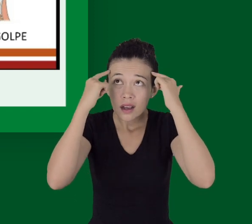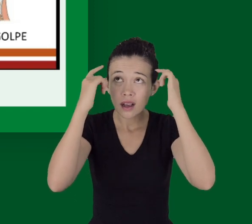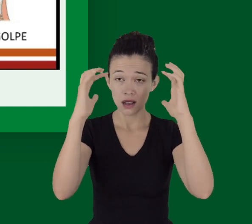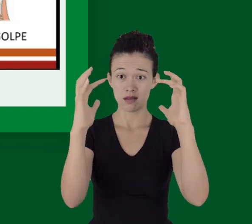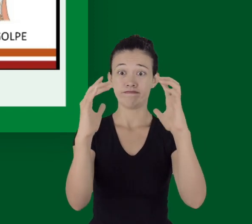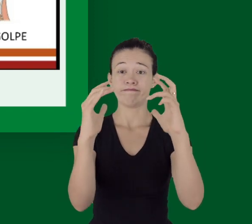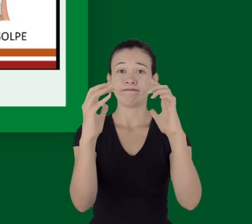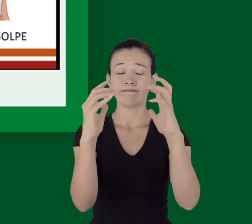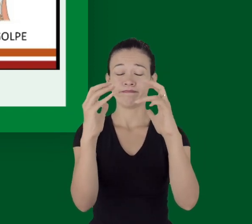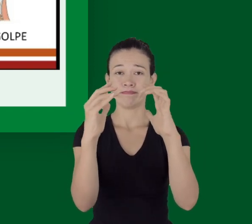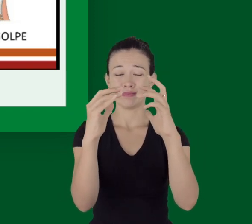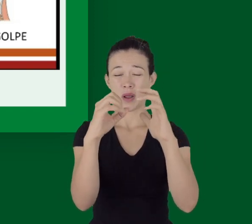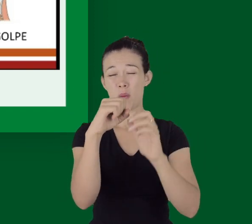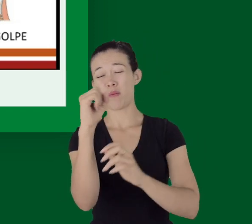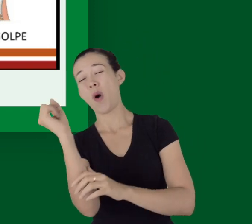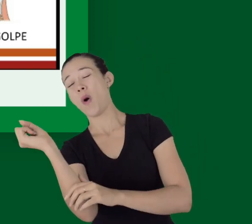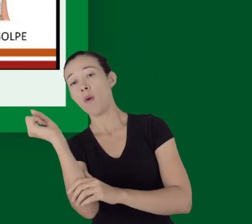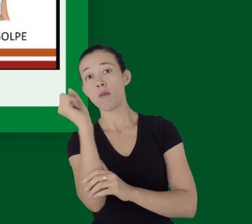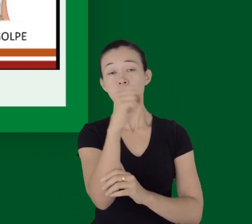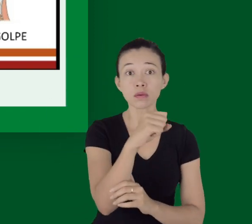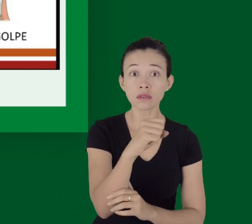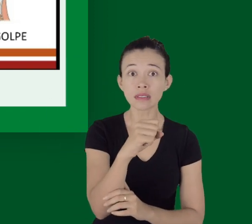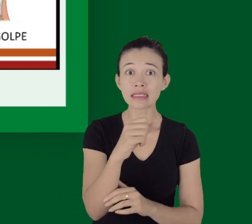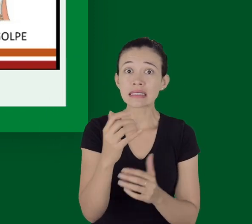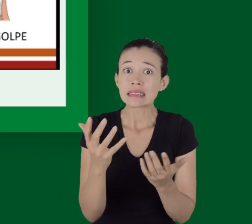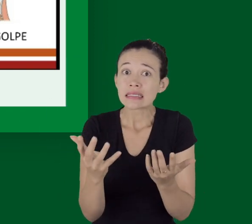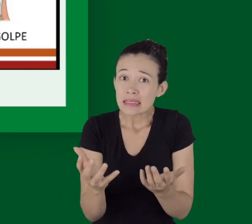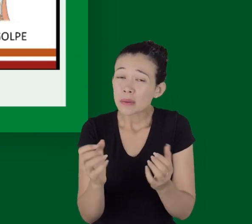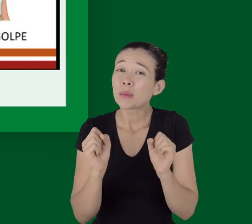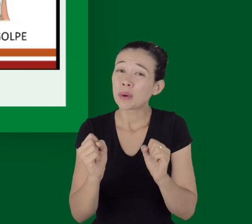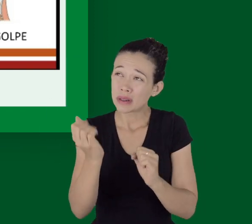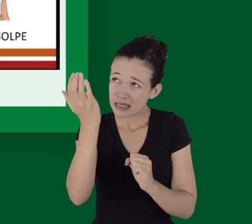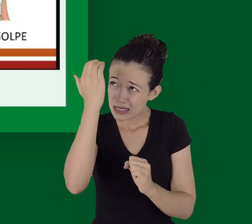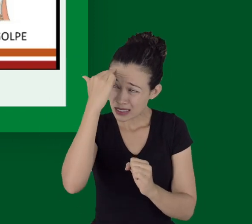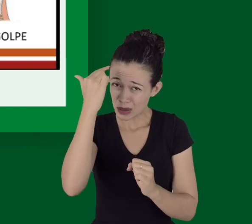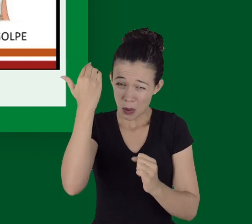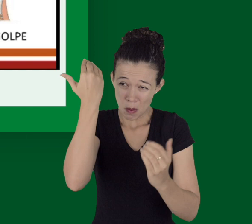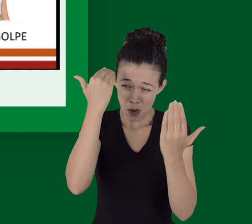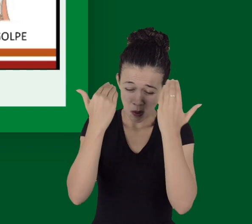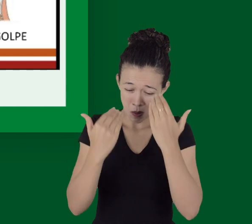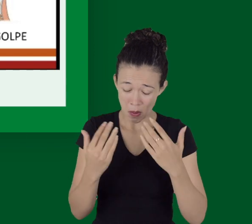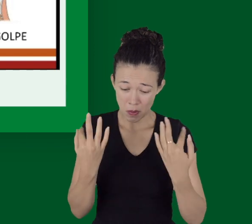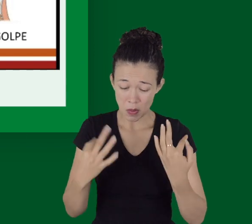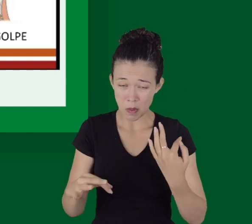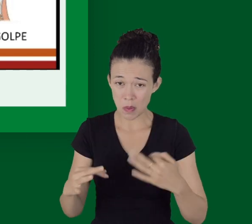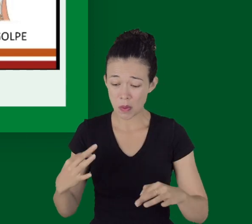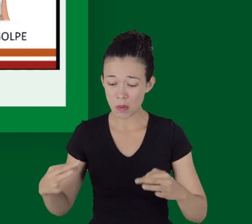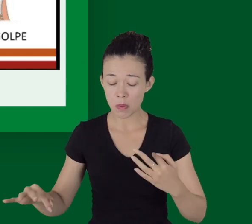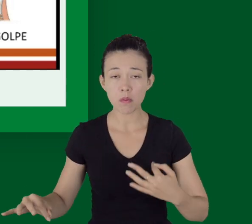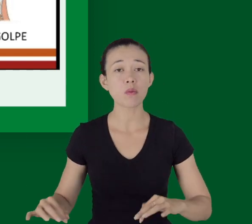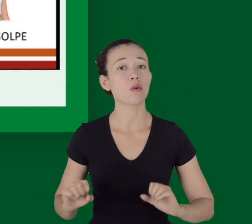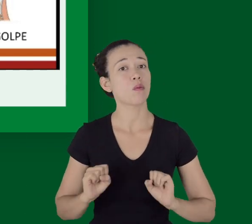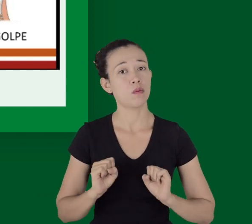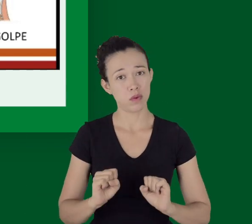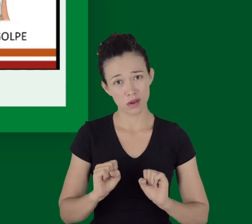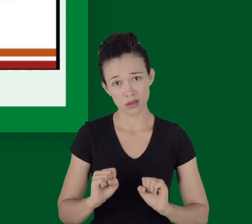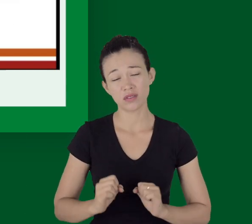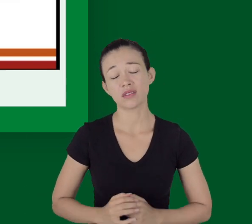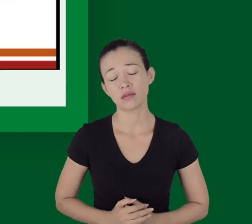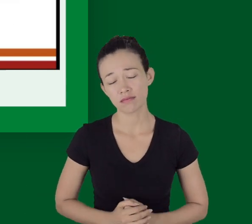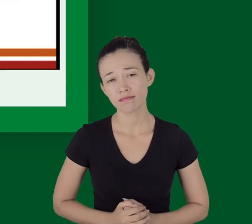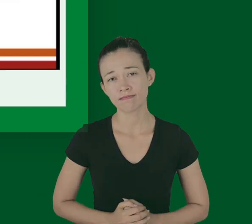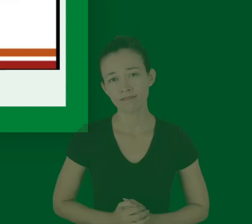da calota craniana, ele pode se provocar autolesões aí, tanto num ponto como no outro